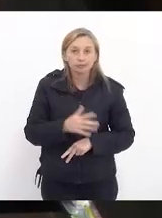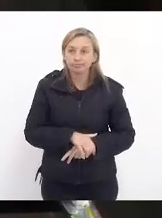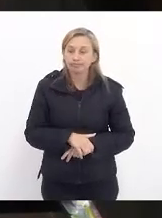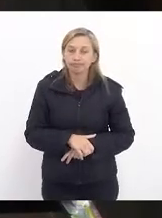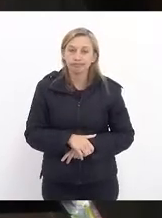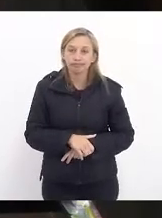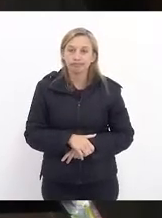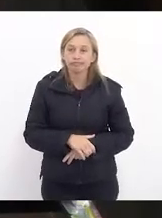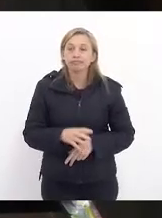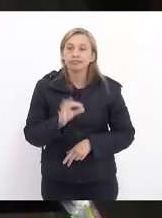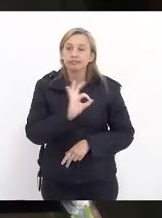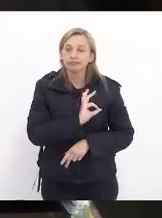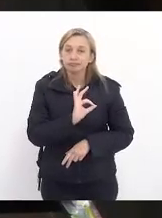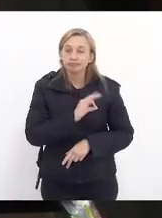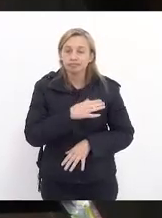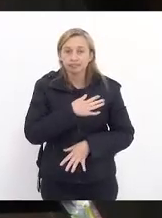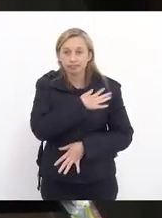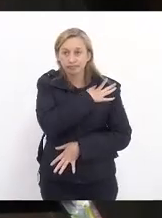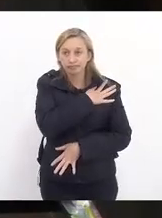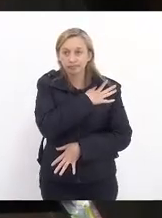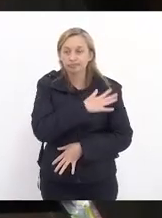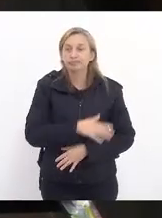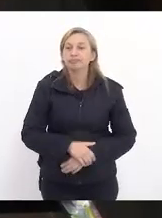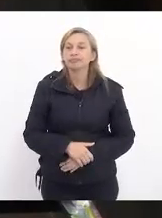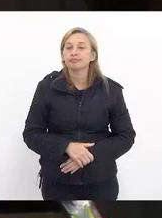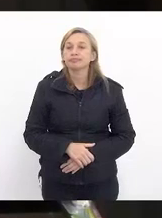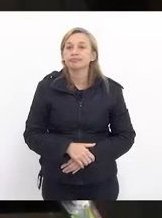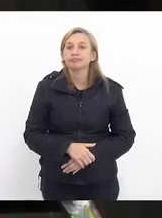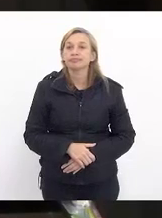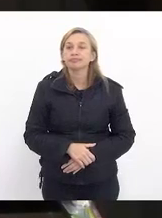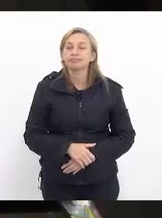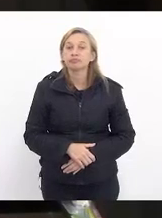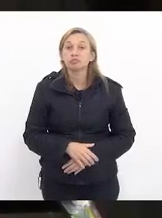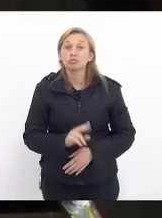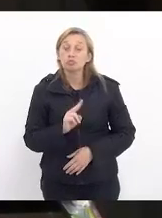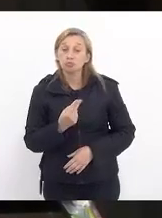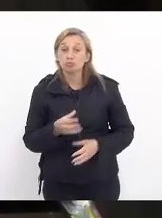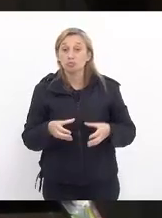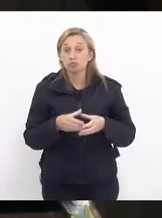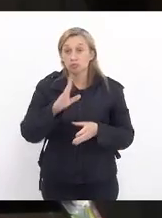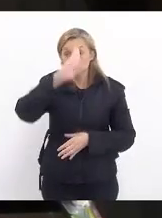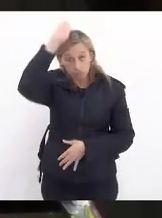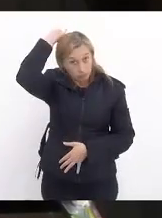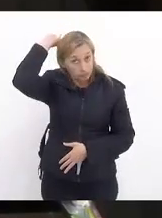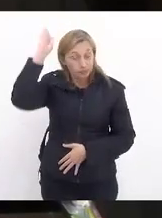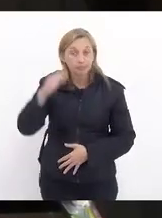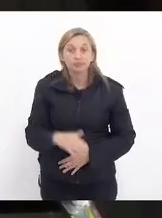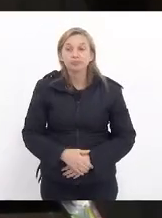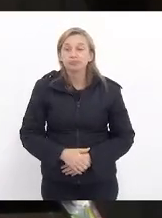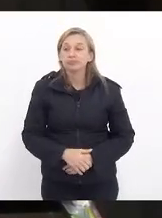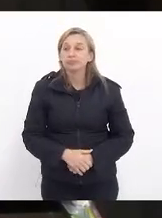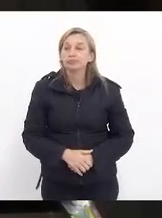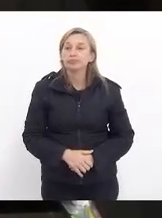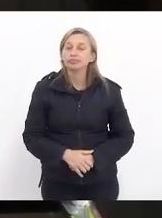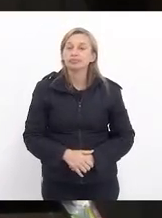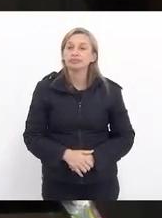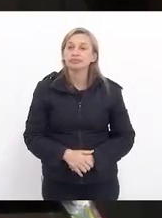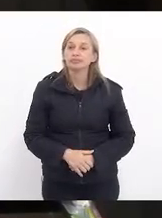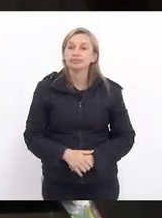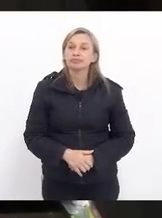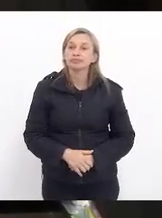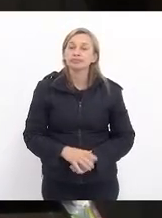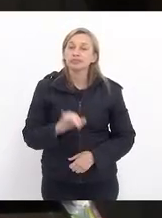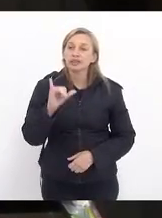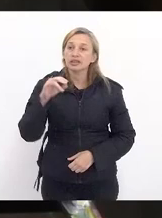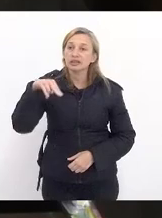na Polícia Militar e nem no corpo de bombeiros é um